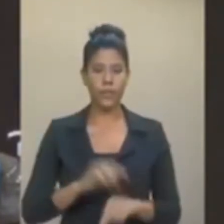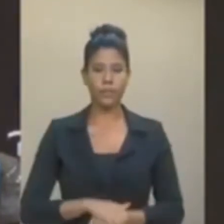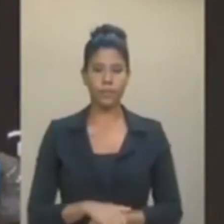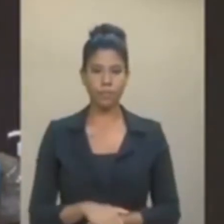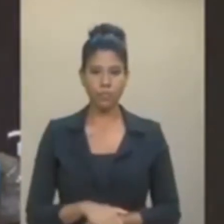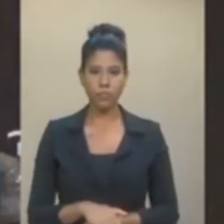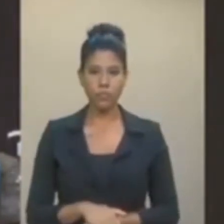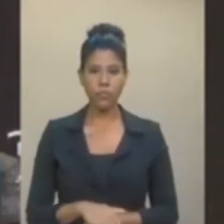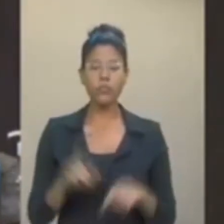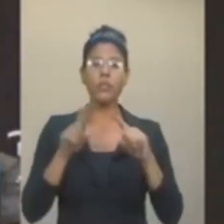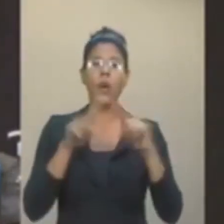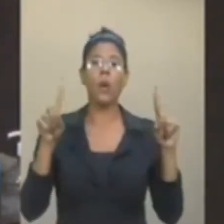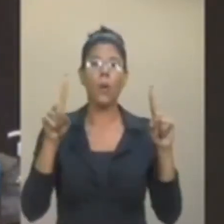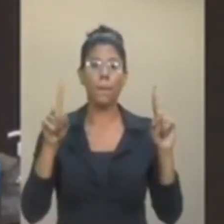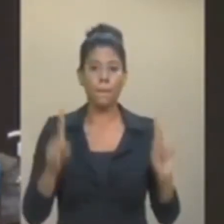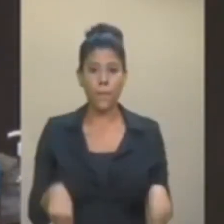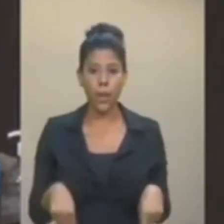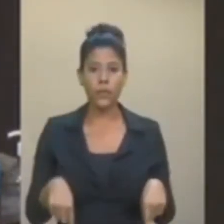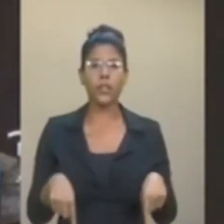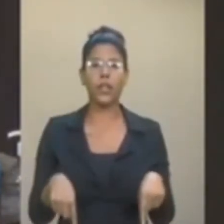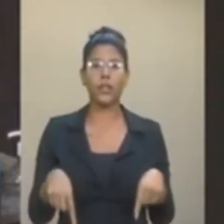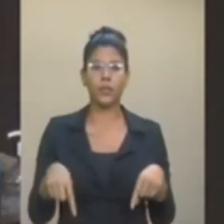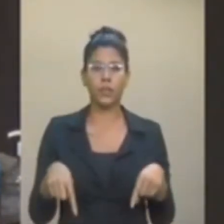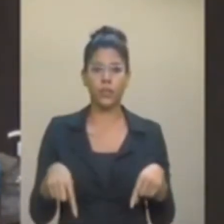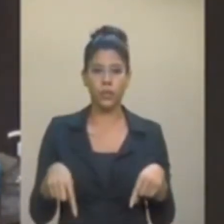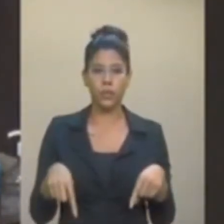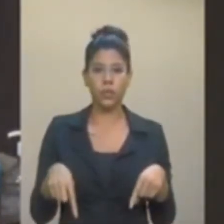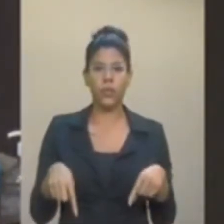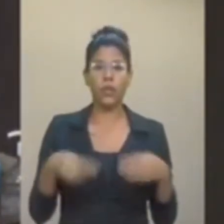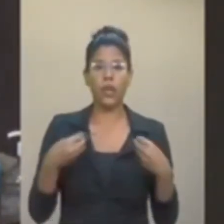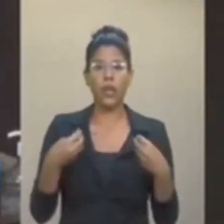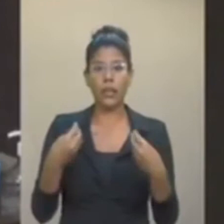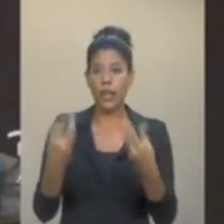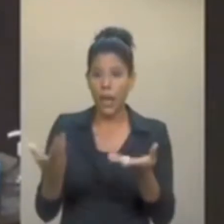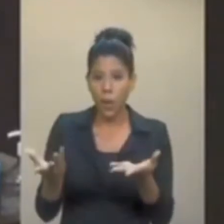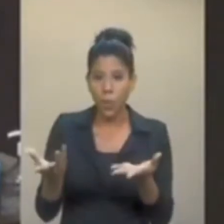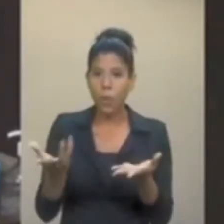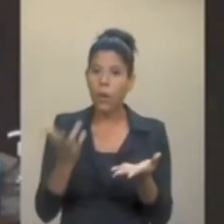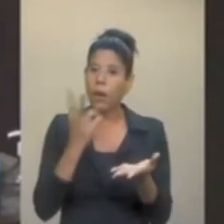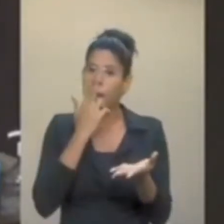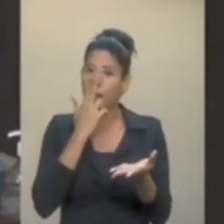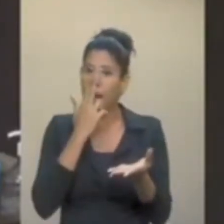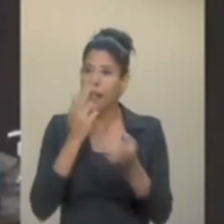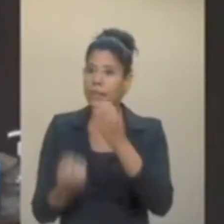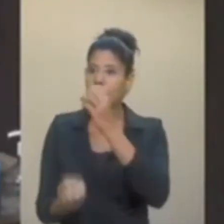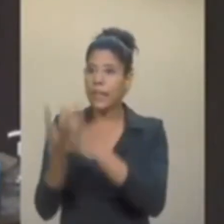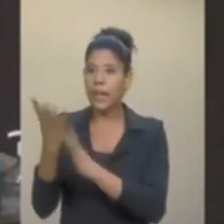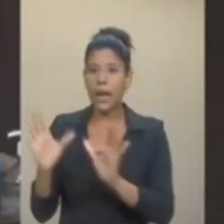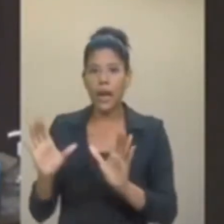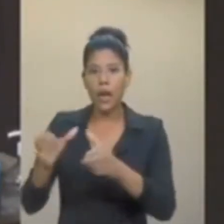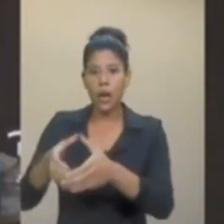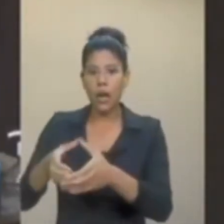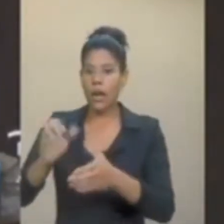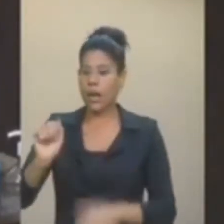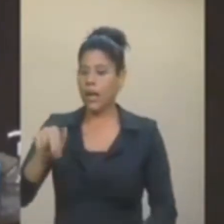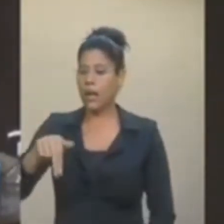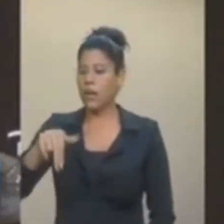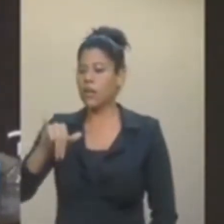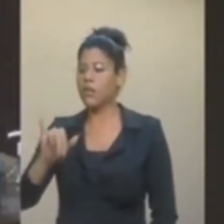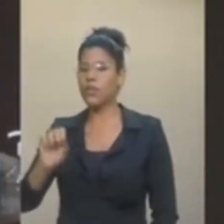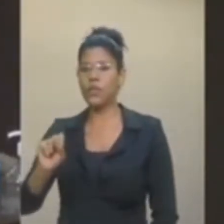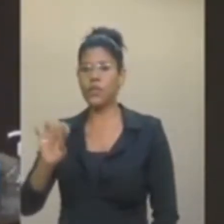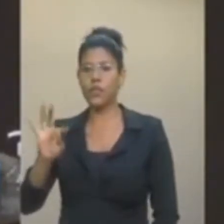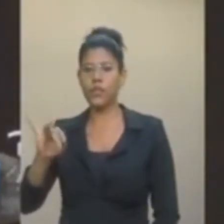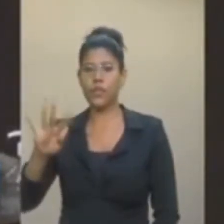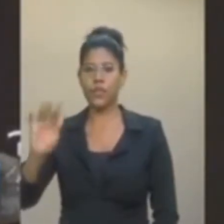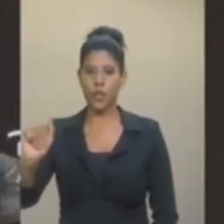o projeto que deu ensejo à nossa comissão da anistia, que hoje tem